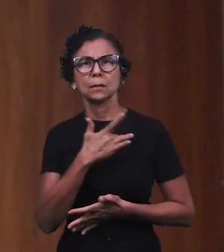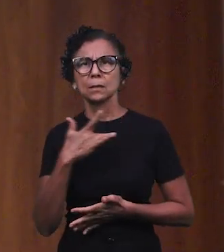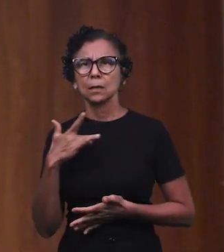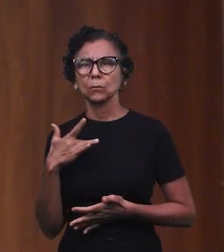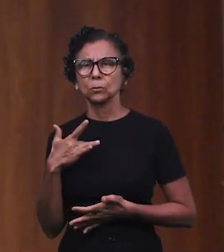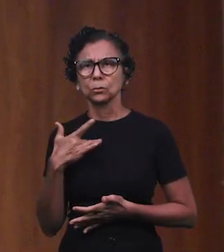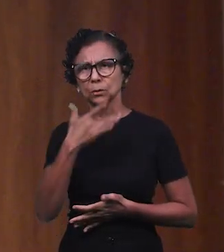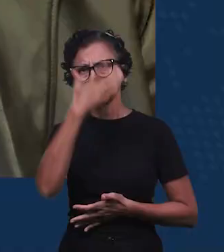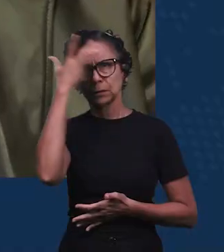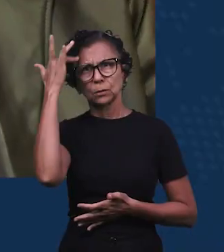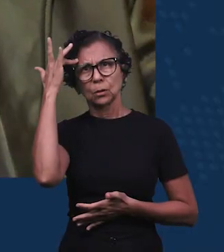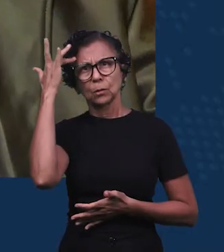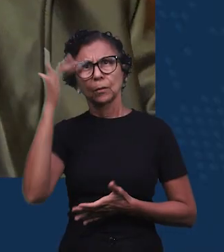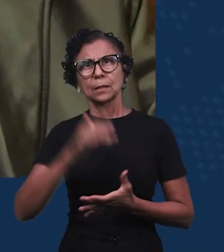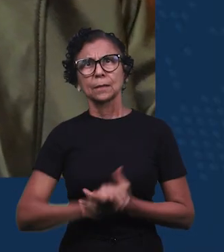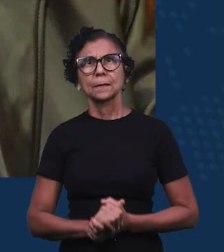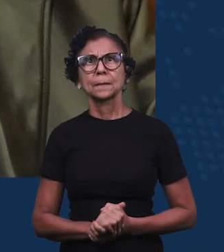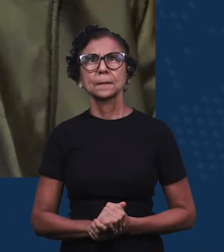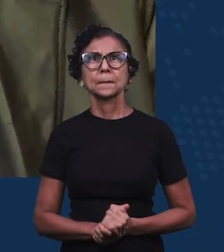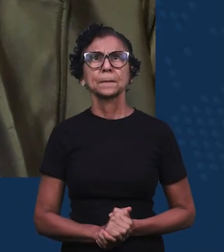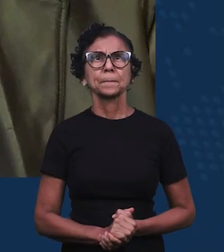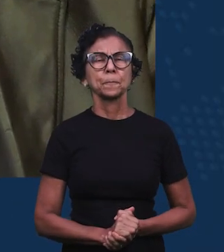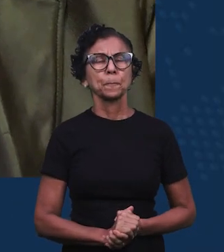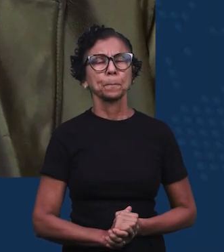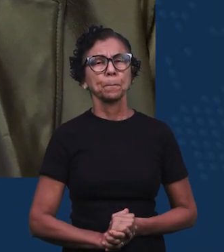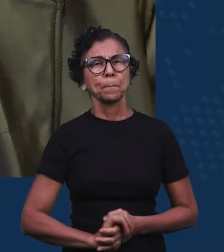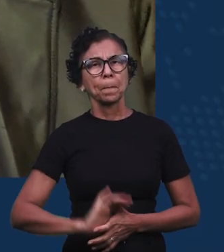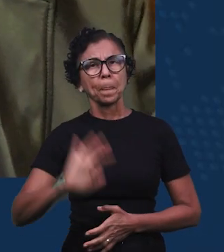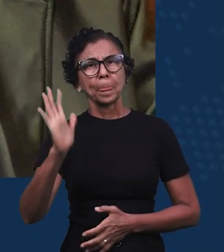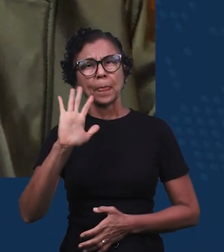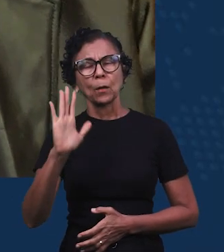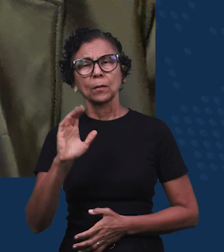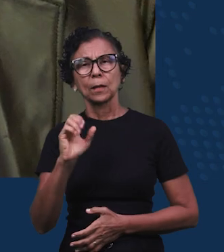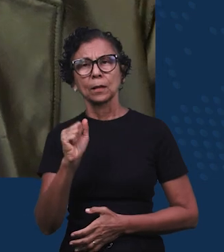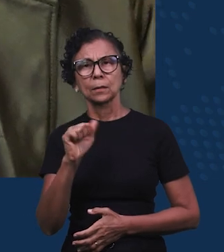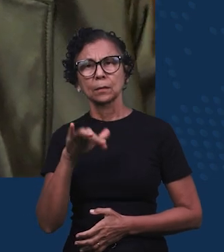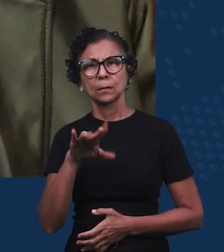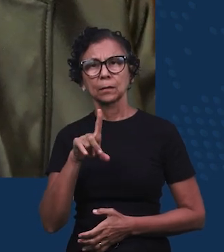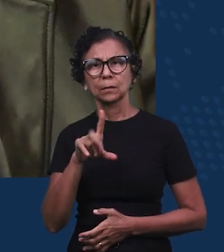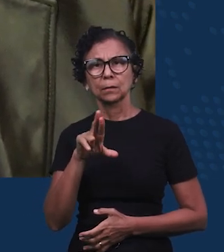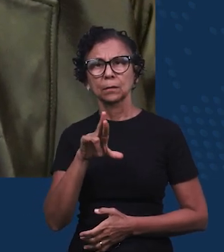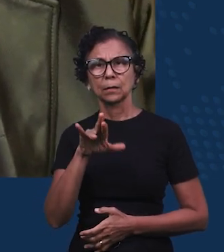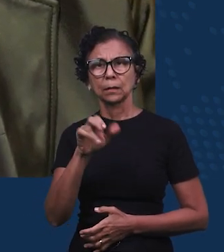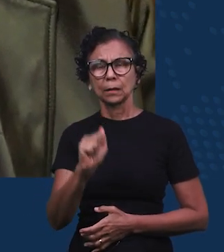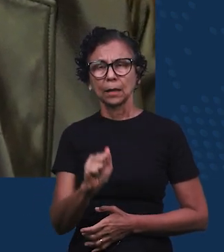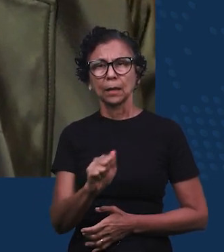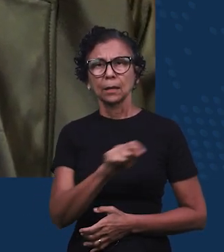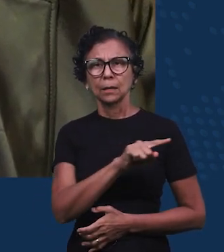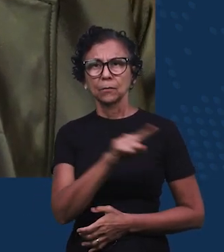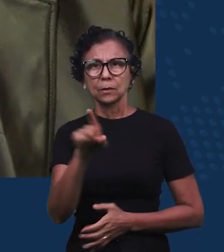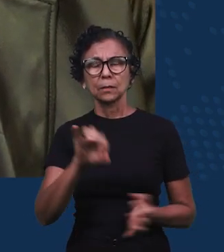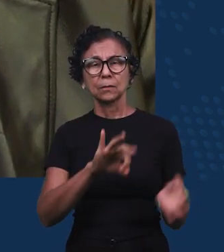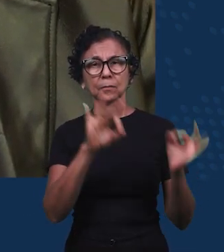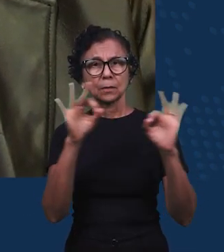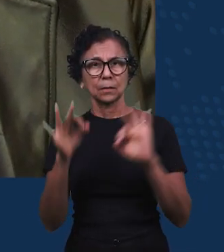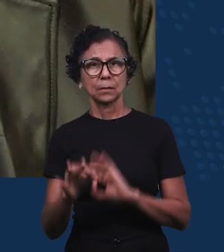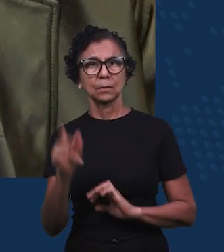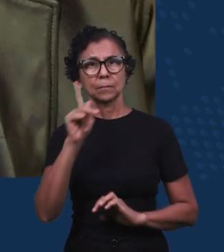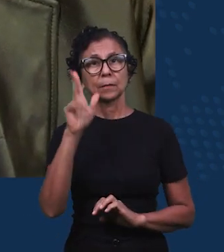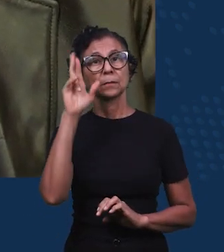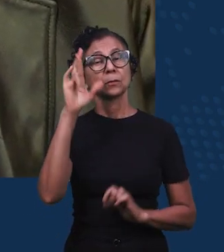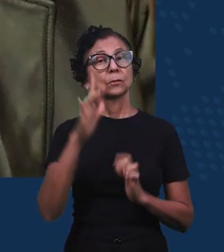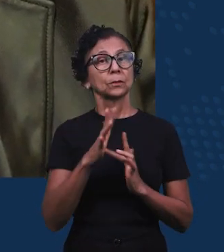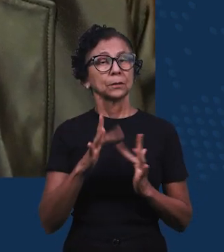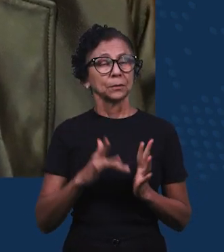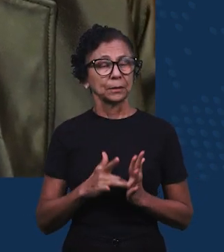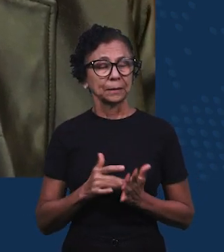pessoas afetadas. Olá, Andréia. Olá, demais participantes do painel Trombetas e Festas. A paz do Senhor Jesus